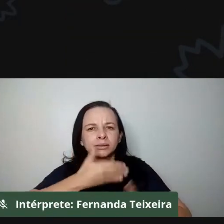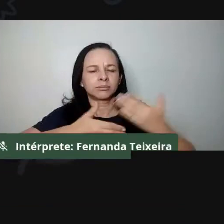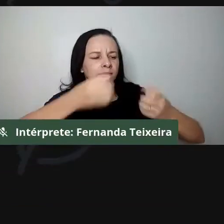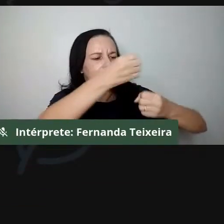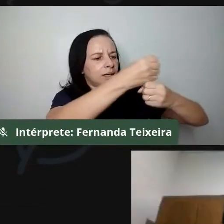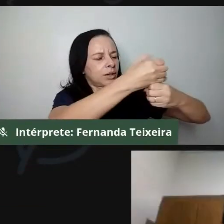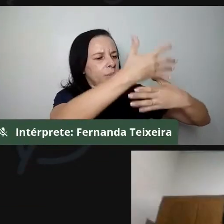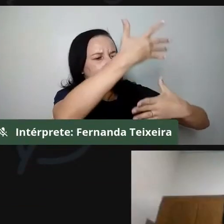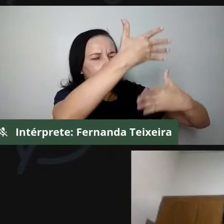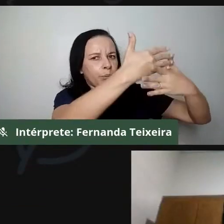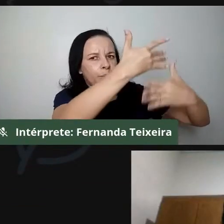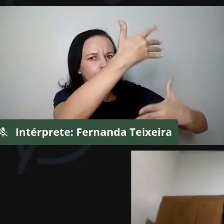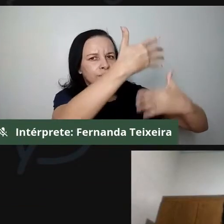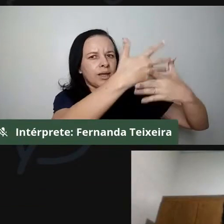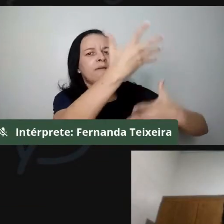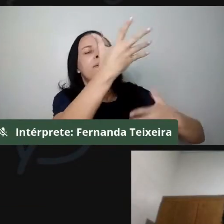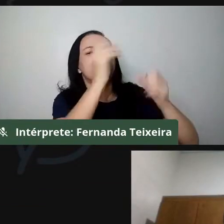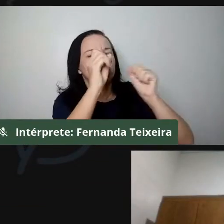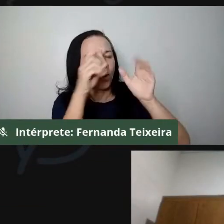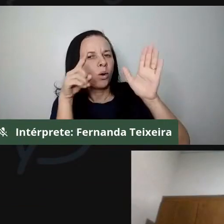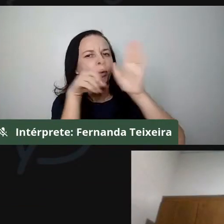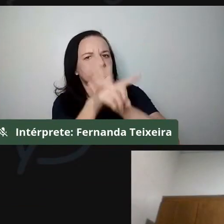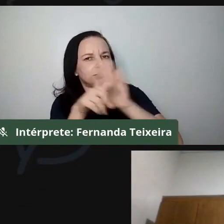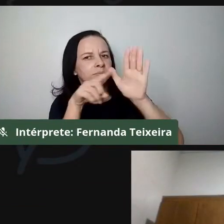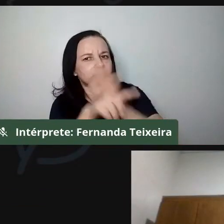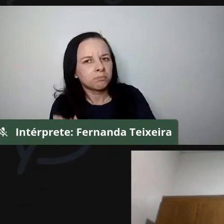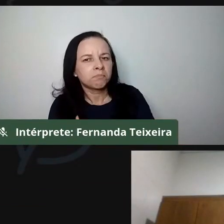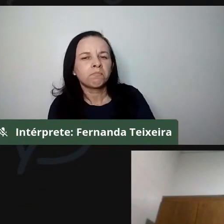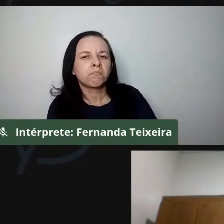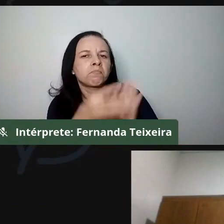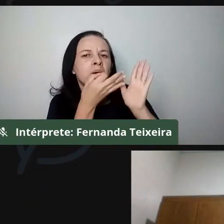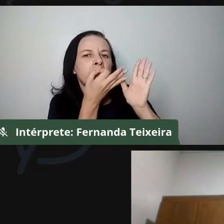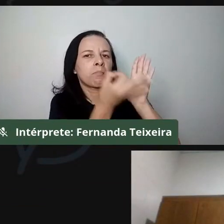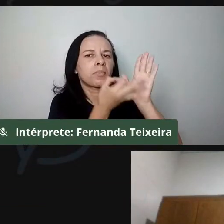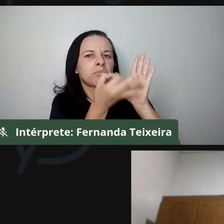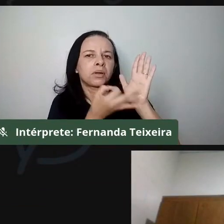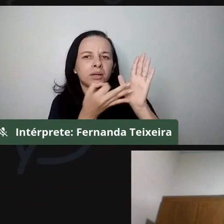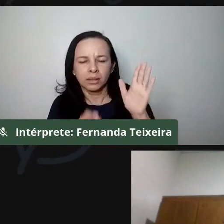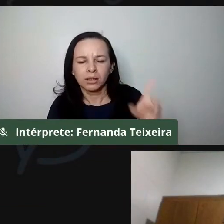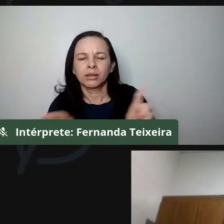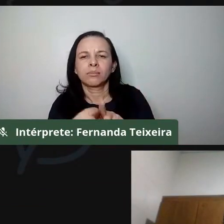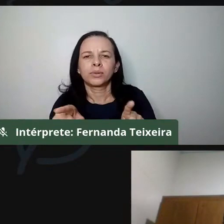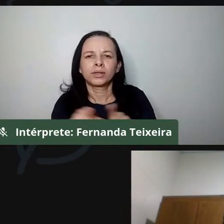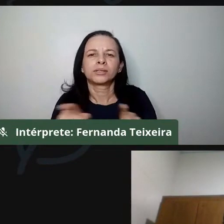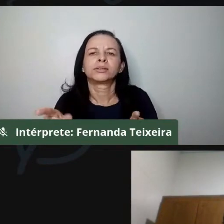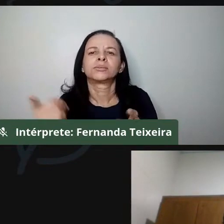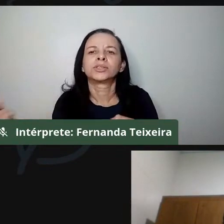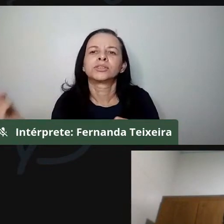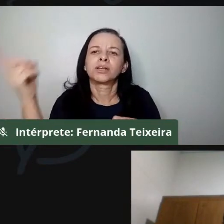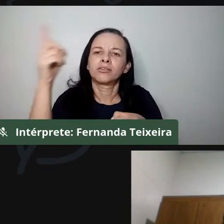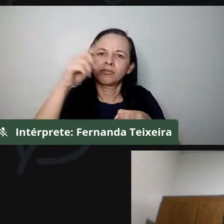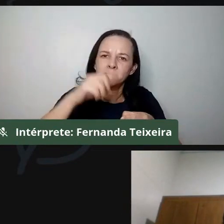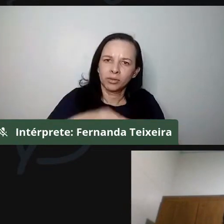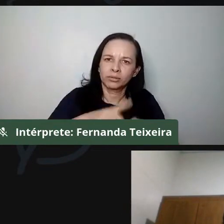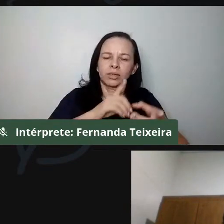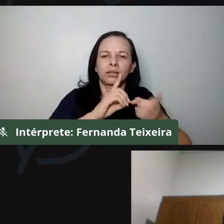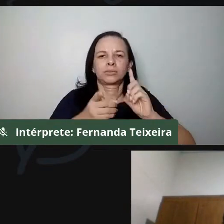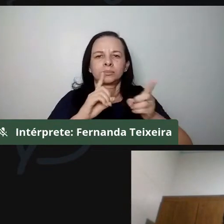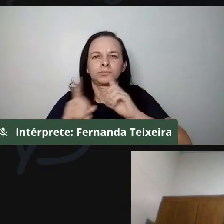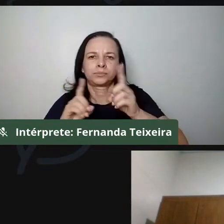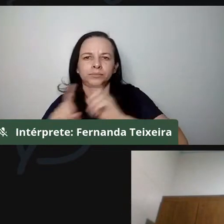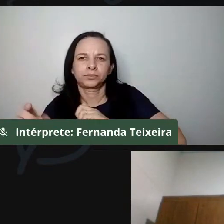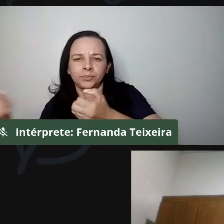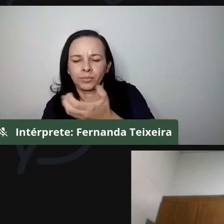e perguntas para que, no segundo momento, a gente possa retomar com esse diálogo. Queria convidar agora o professor Tiago Rodrigues